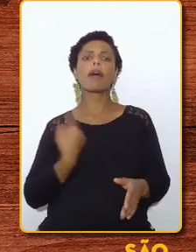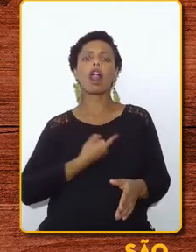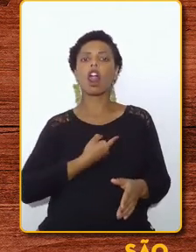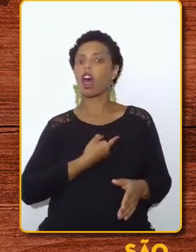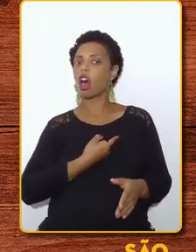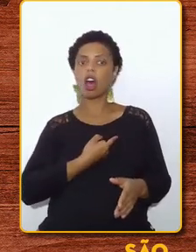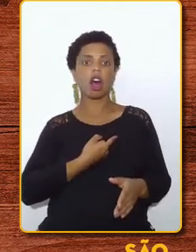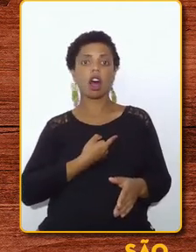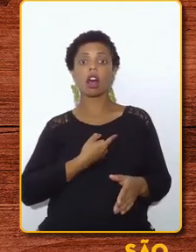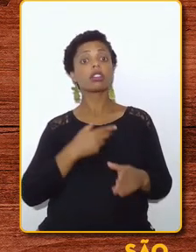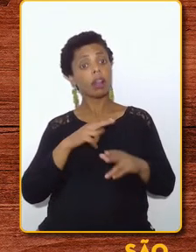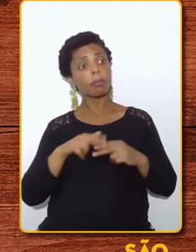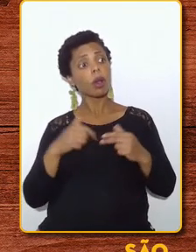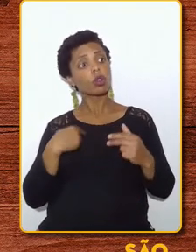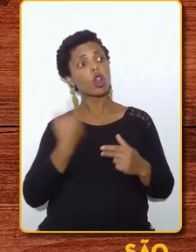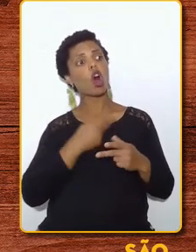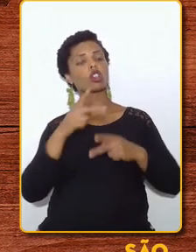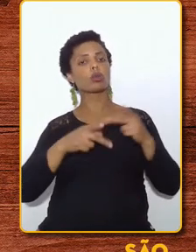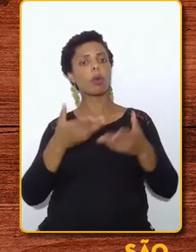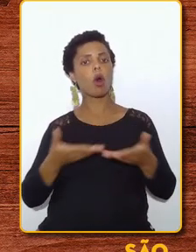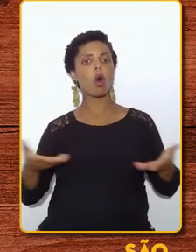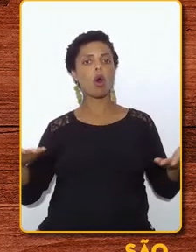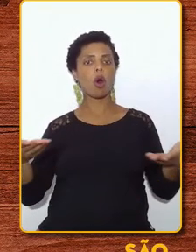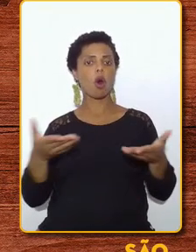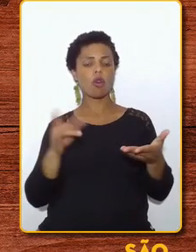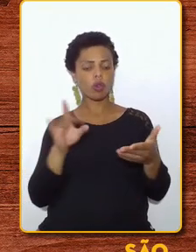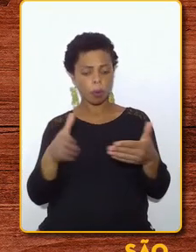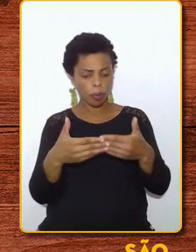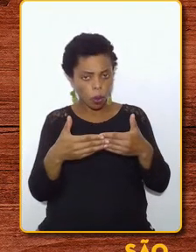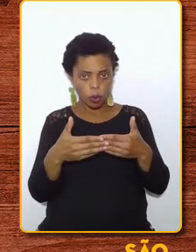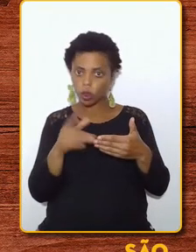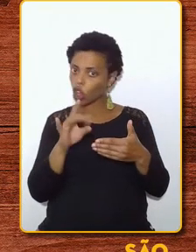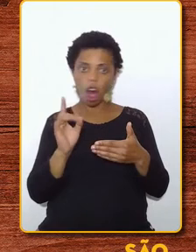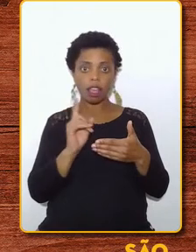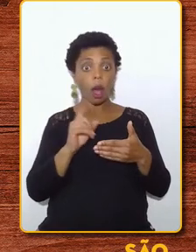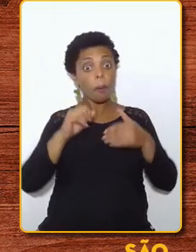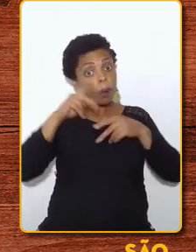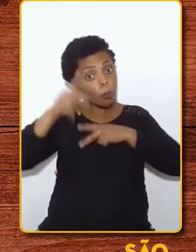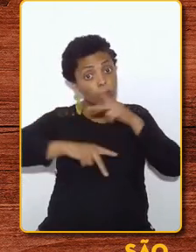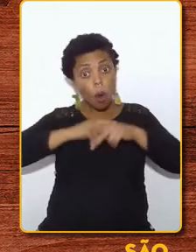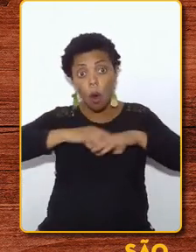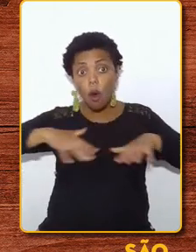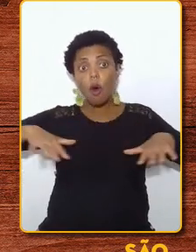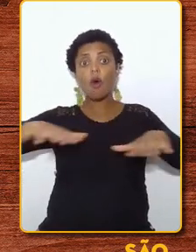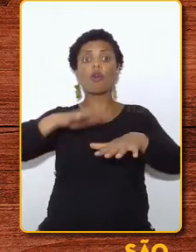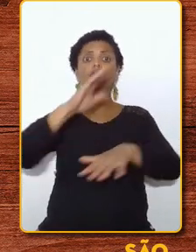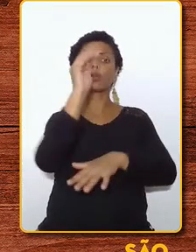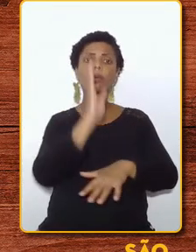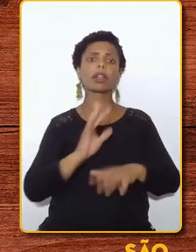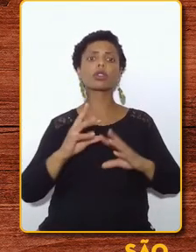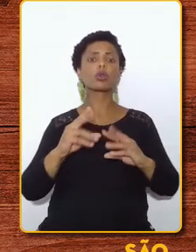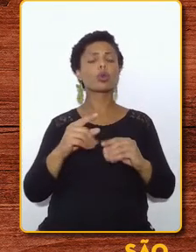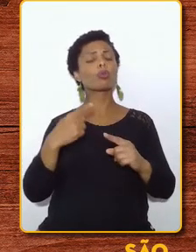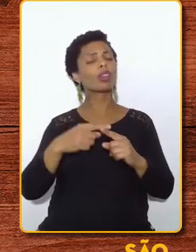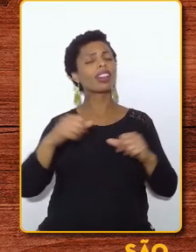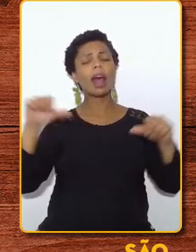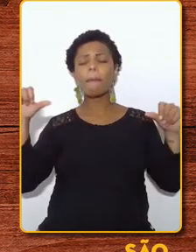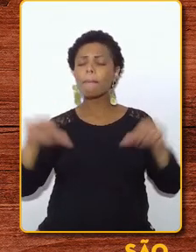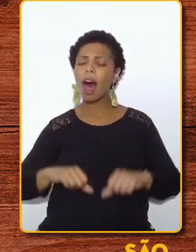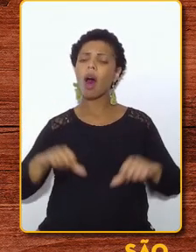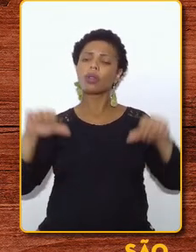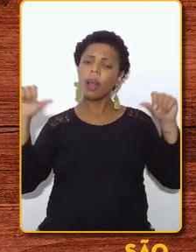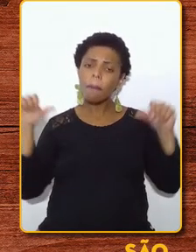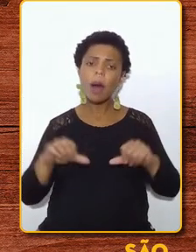nossa gente, não para a nossa bolha, mas para a população brasileira que está muito mal, gente. Nós estamos muito mal. Não.